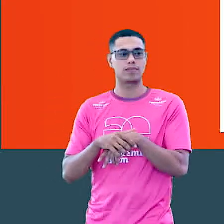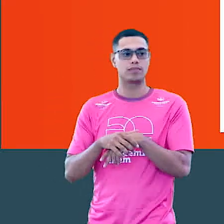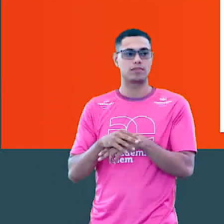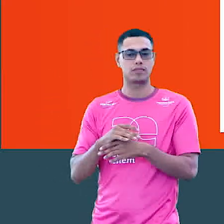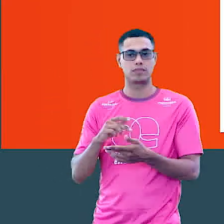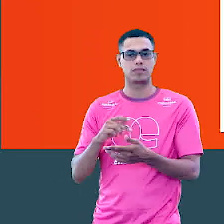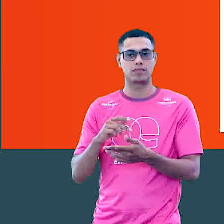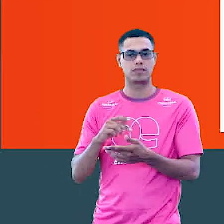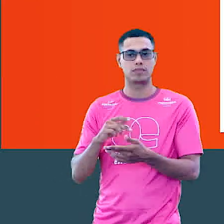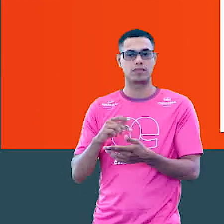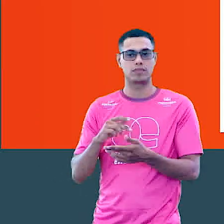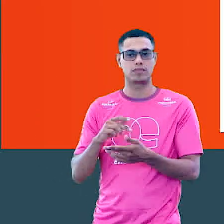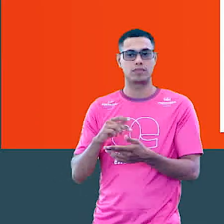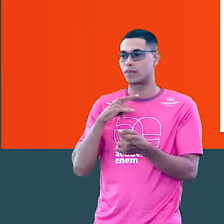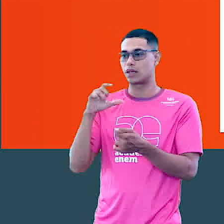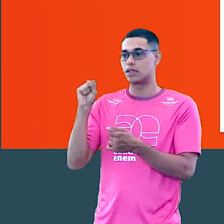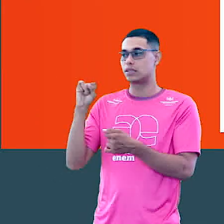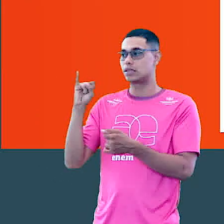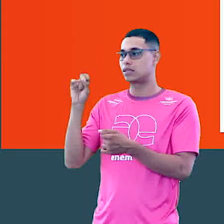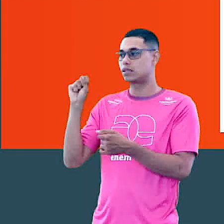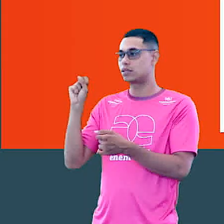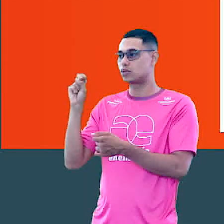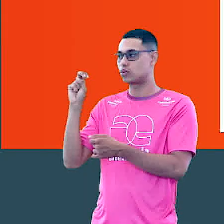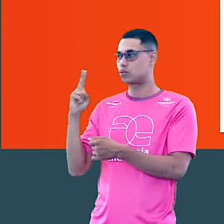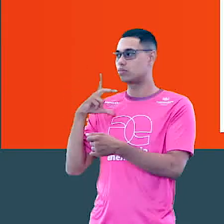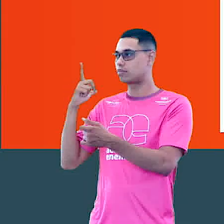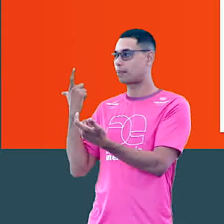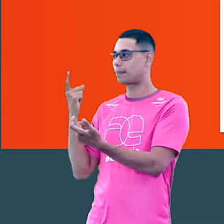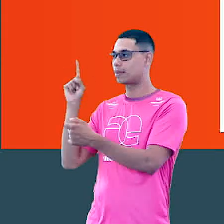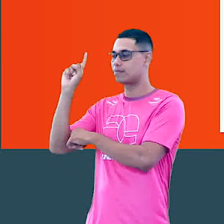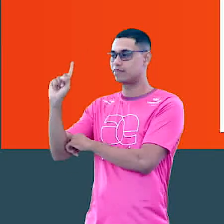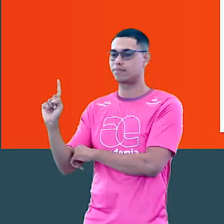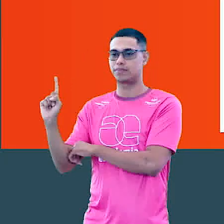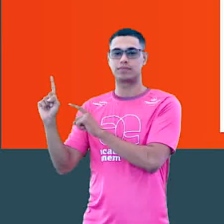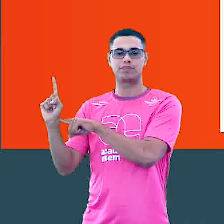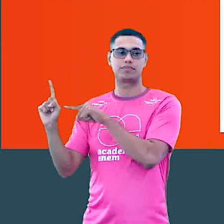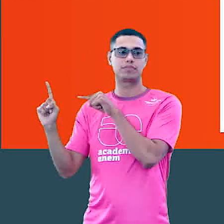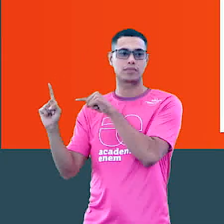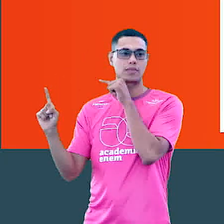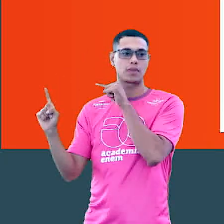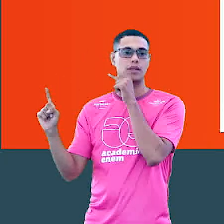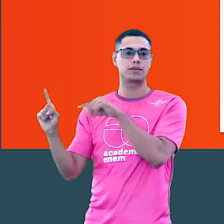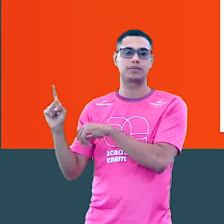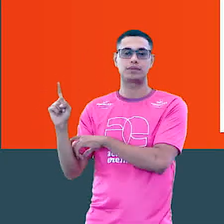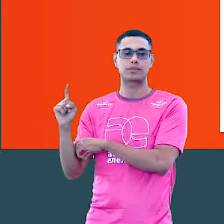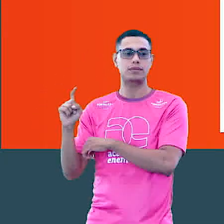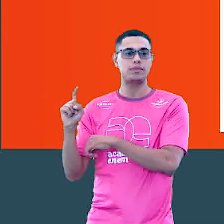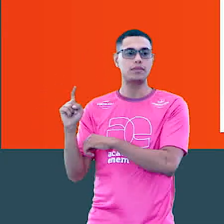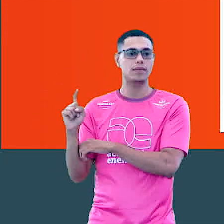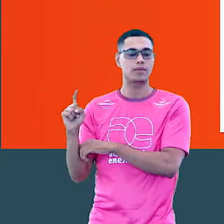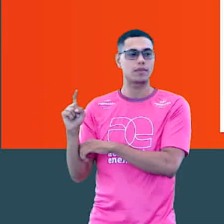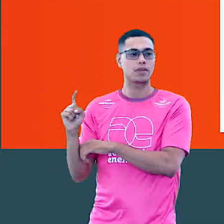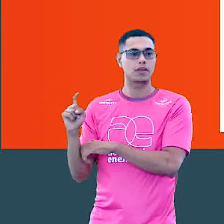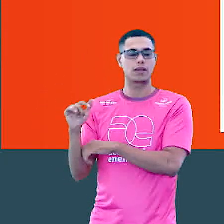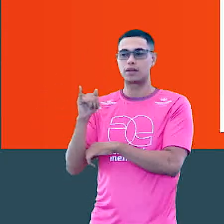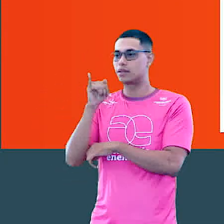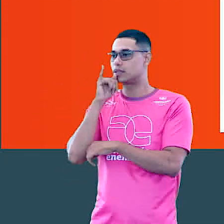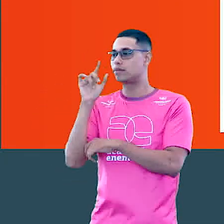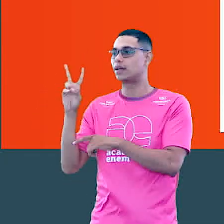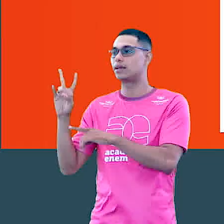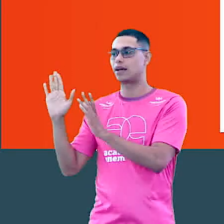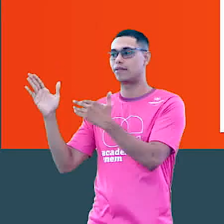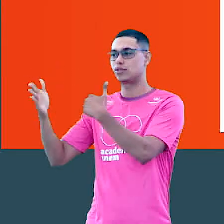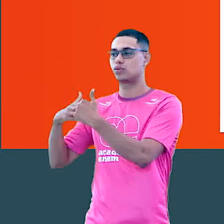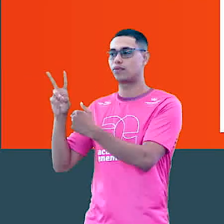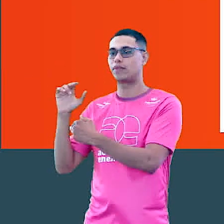Não. Primeira coisa, SISU. Primeira coisa, SISU. Primeiro de tudo, SISU. Quando o ProUni abrir, aí você